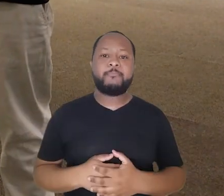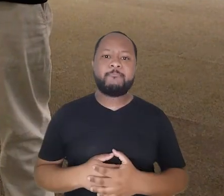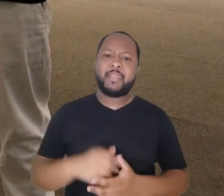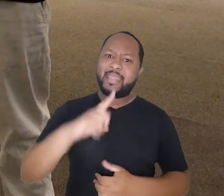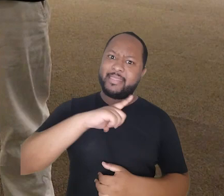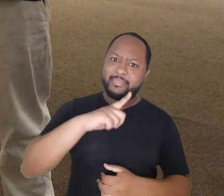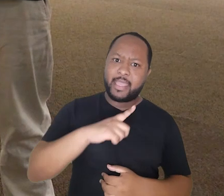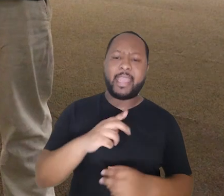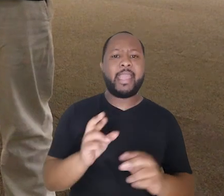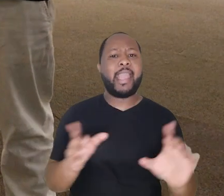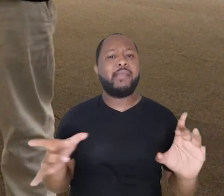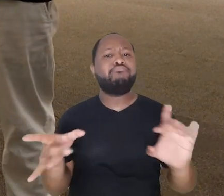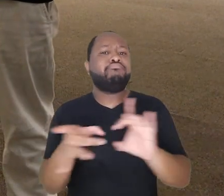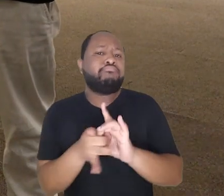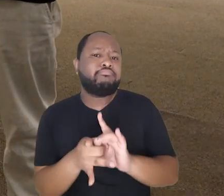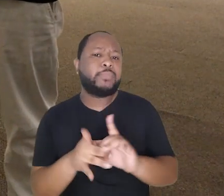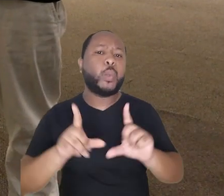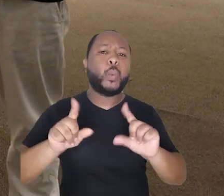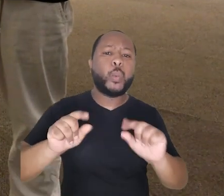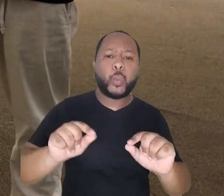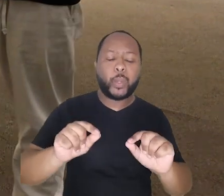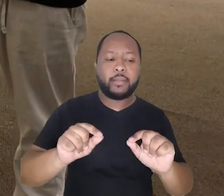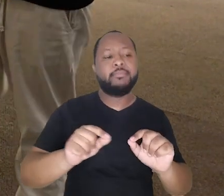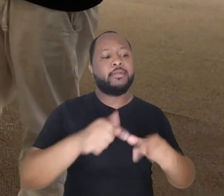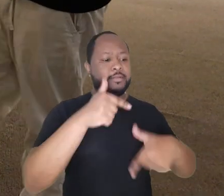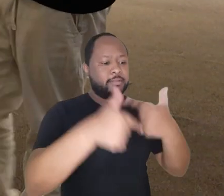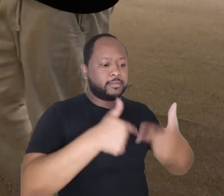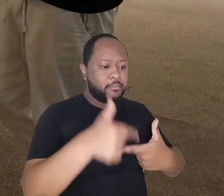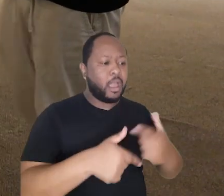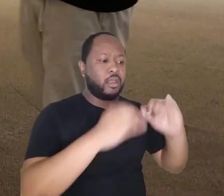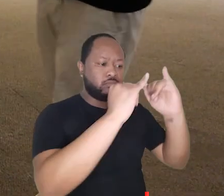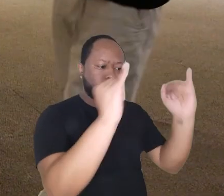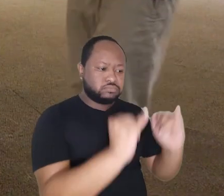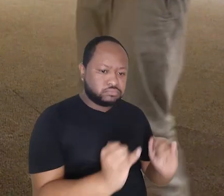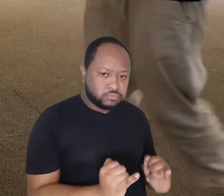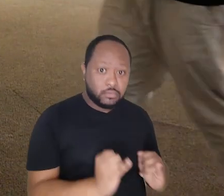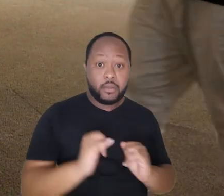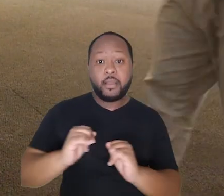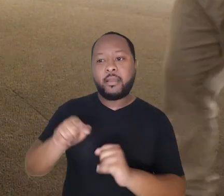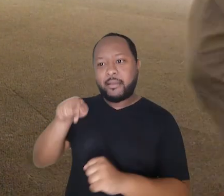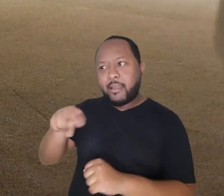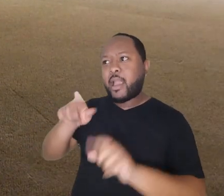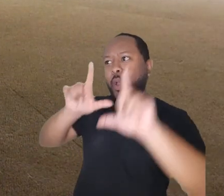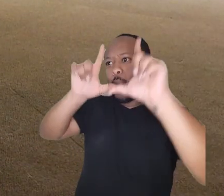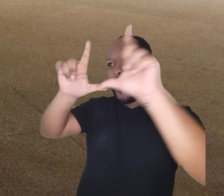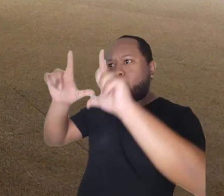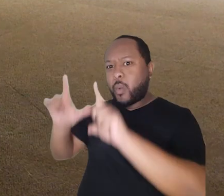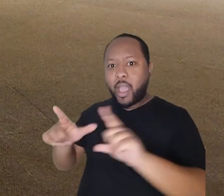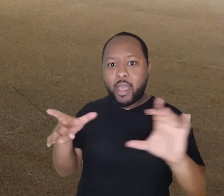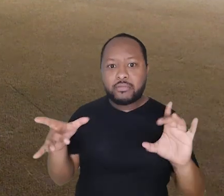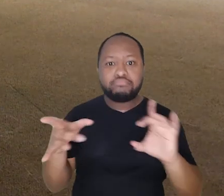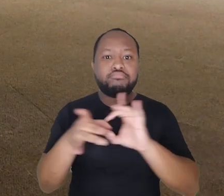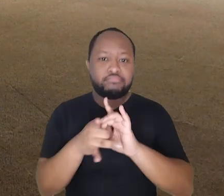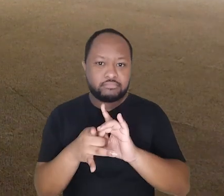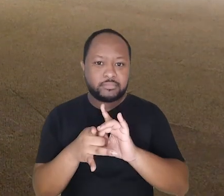os trabalhos de cerâmica e as pinturas. Então, para isso, eu vou mostrar um quadro para vocês.